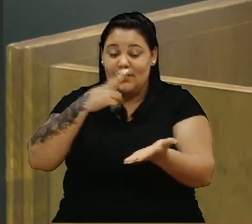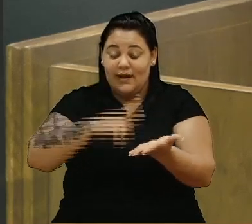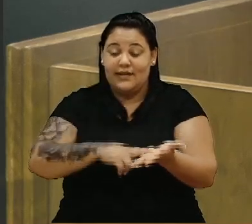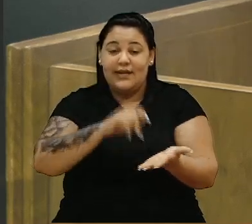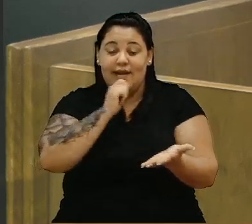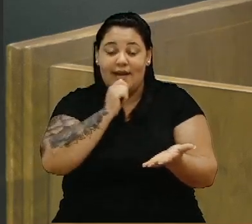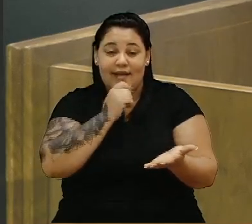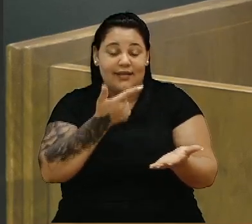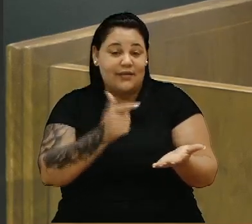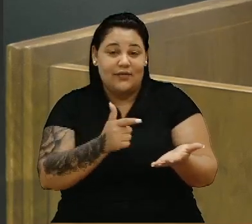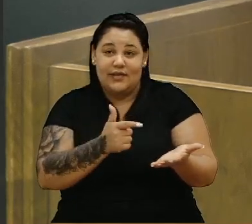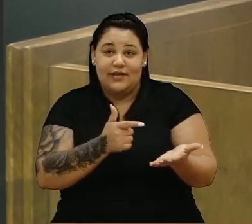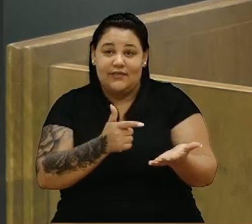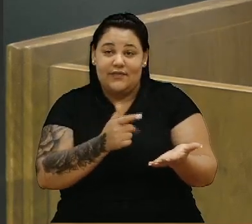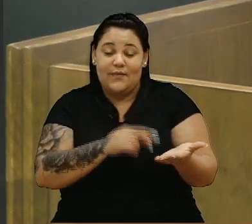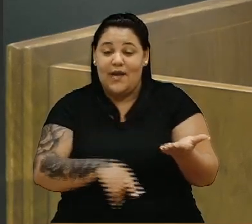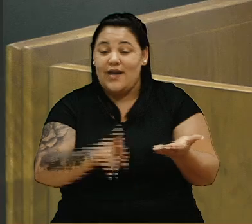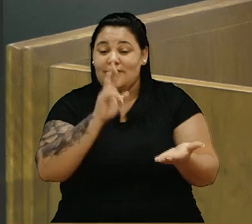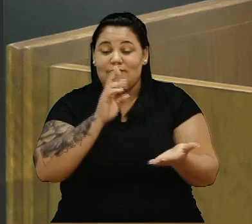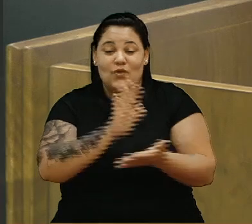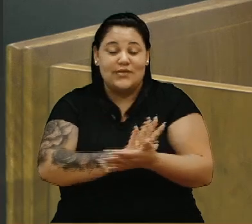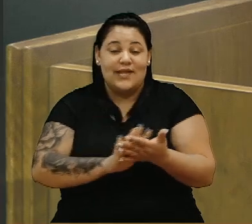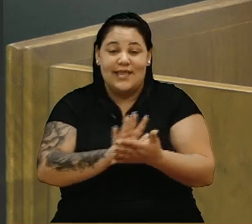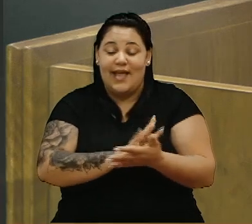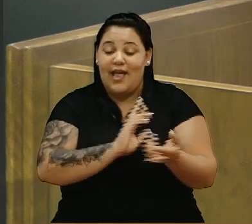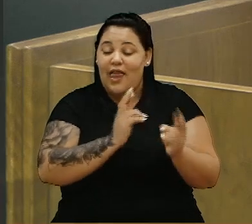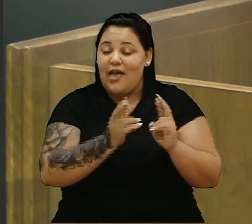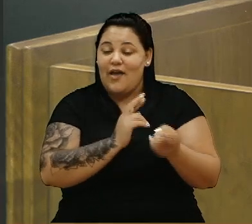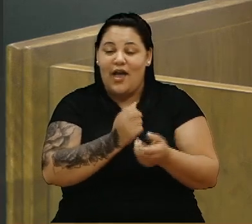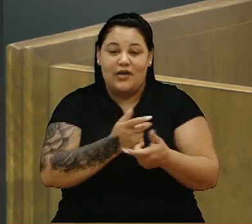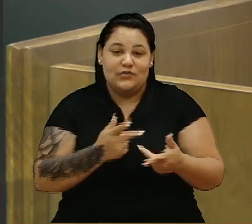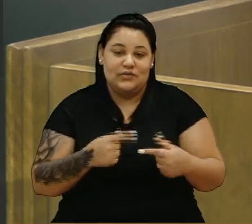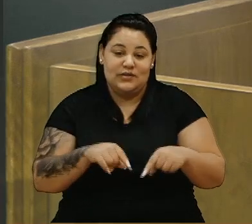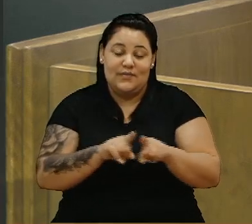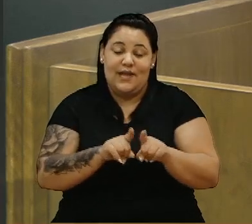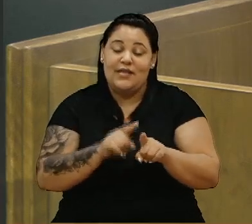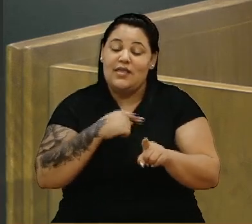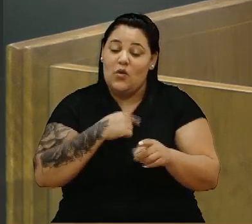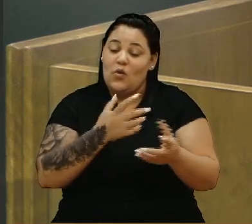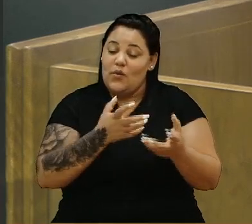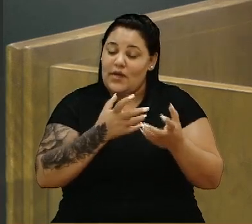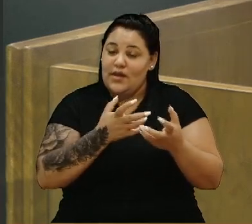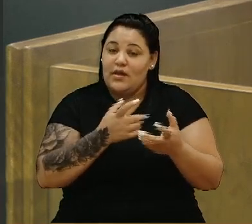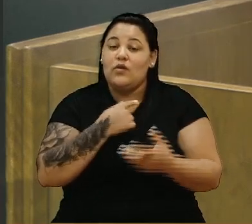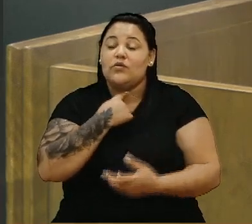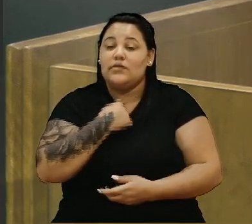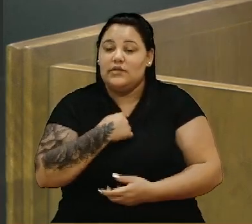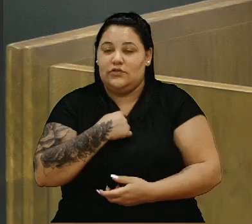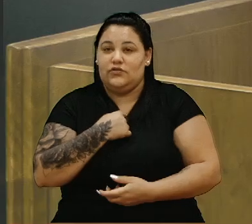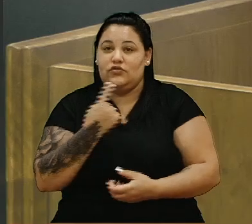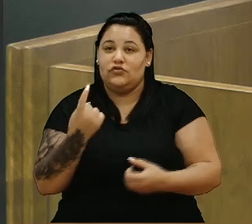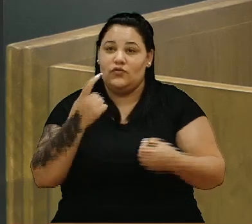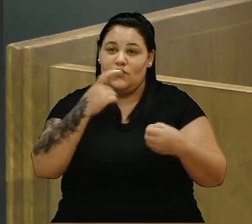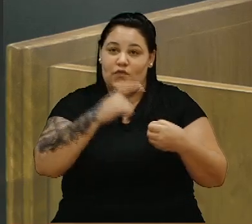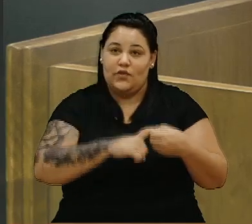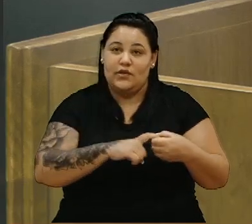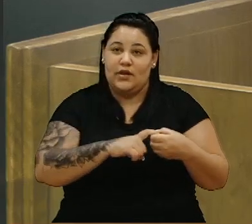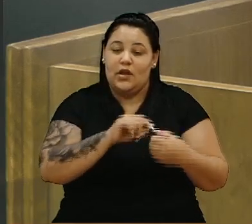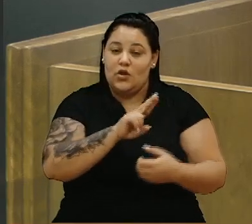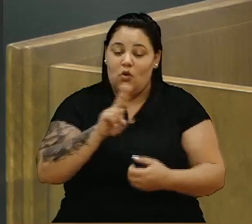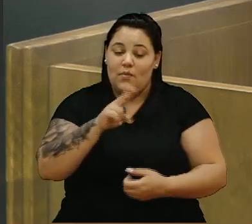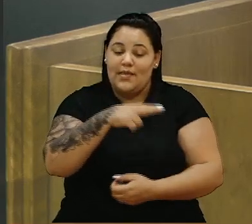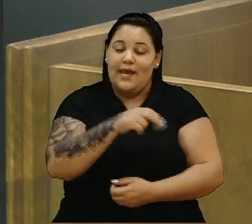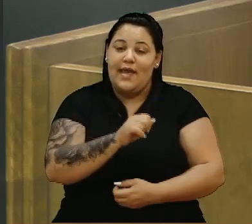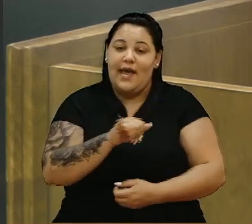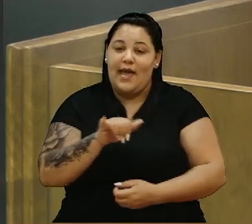tivemos sequer um retorno em relação a isso. Então, eu gostaria de retomar isso em nome da Nayara.